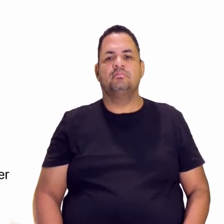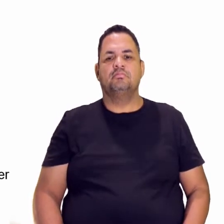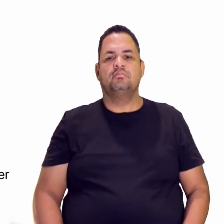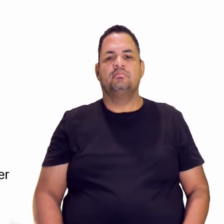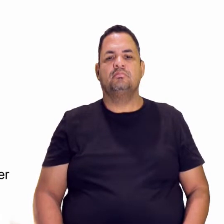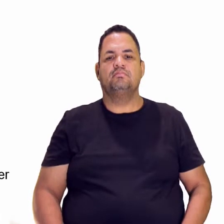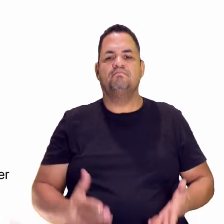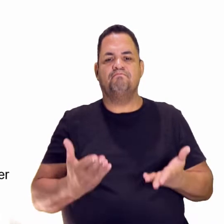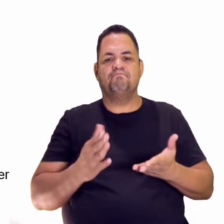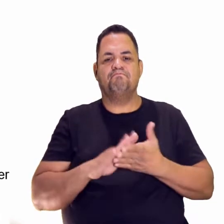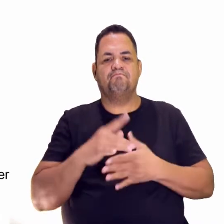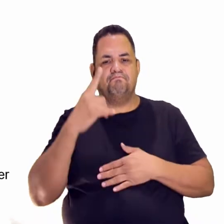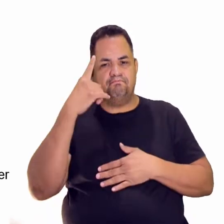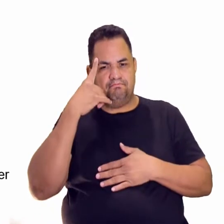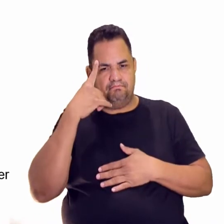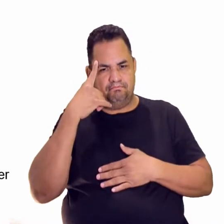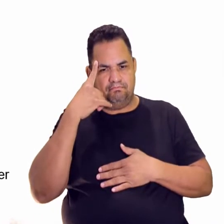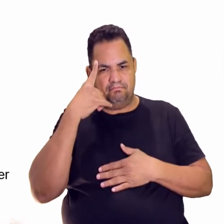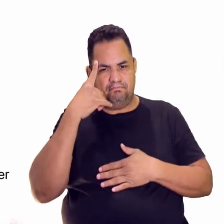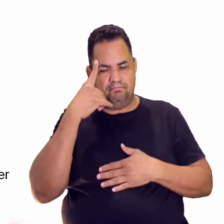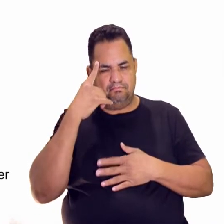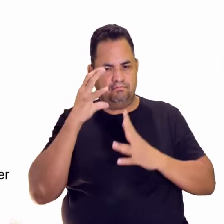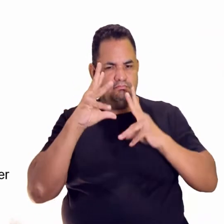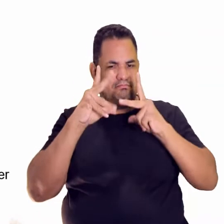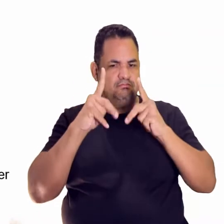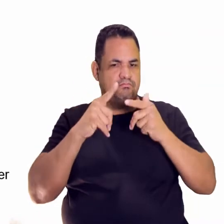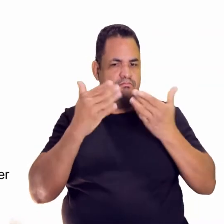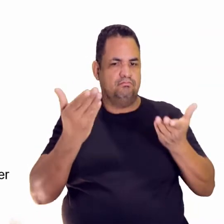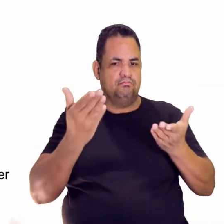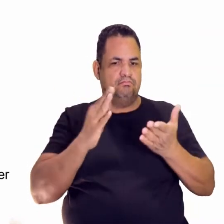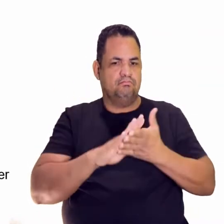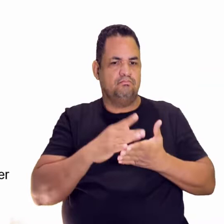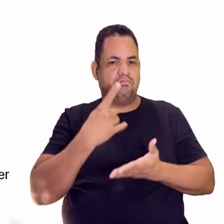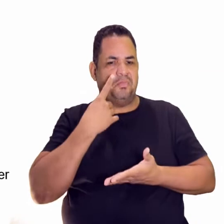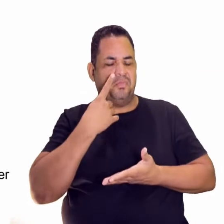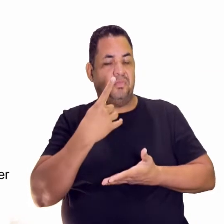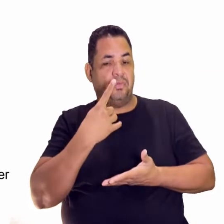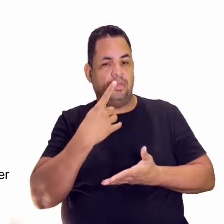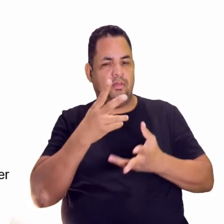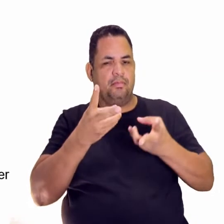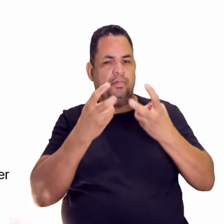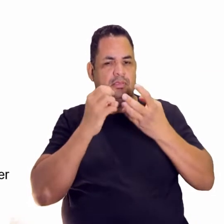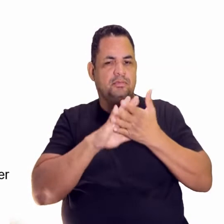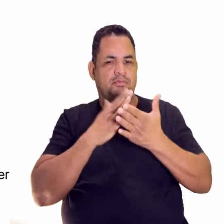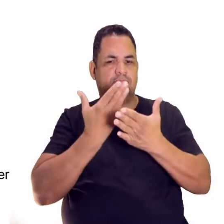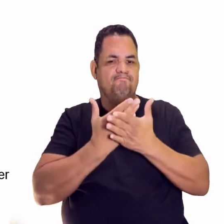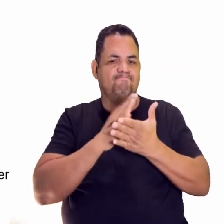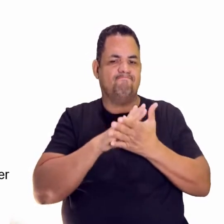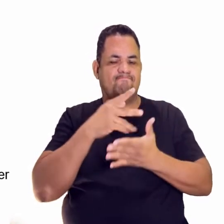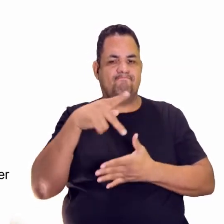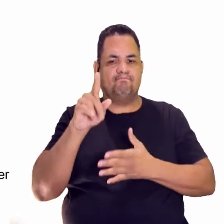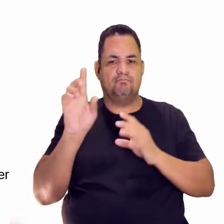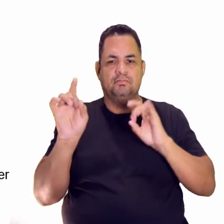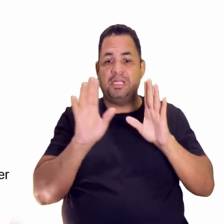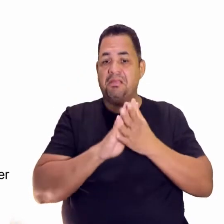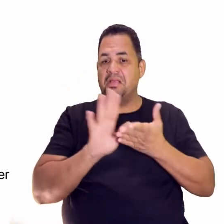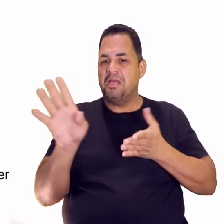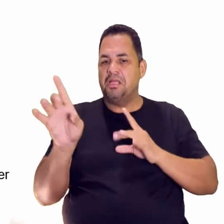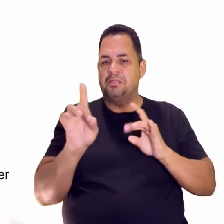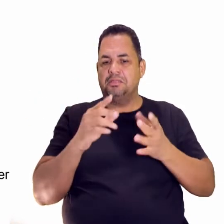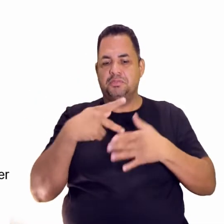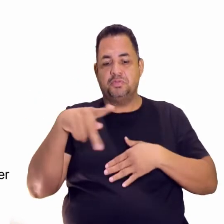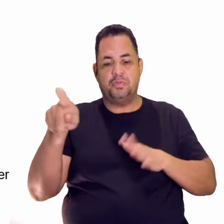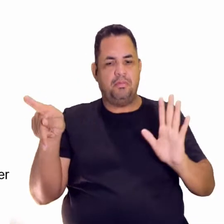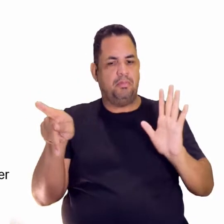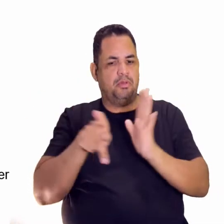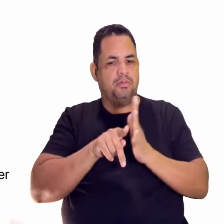totalmente para você pensar, é totalmente para você julgar, e aí a sua interpretação particular aí é